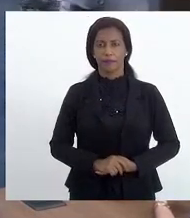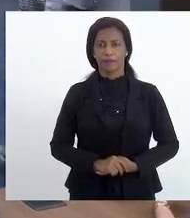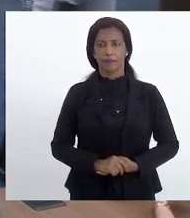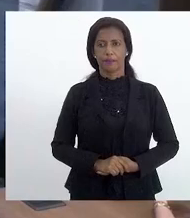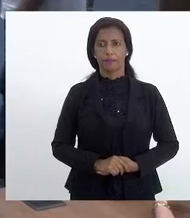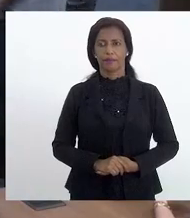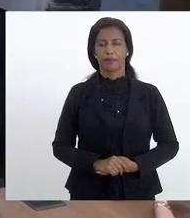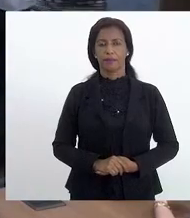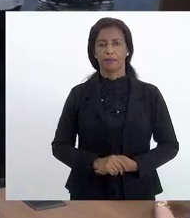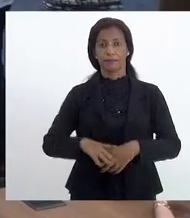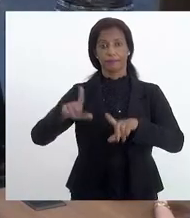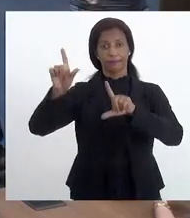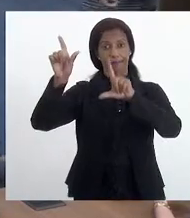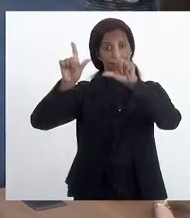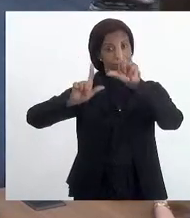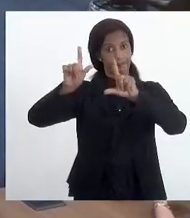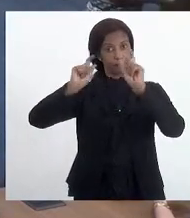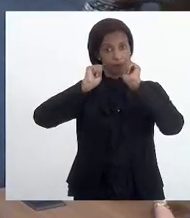TV Alerge.